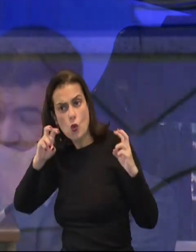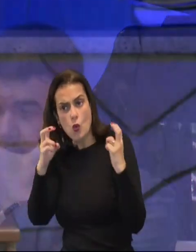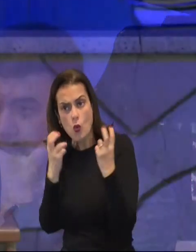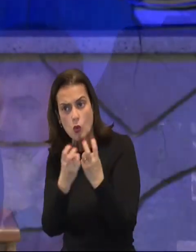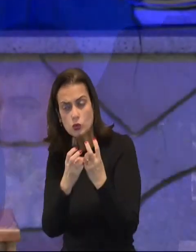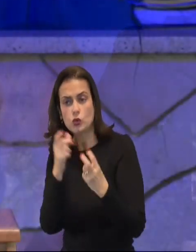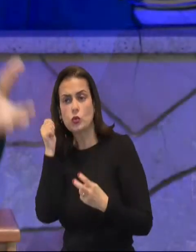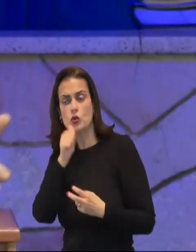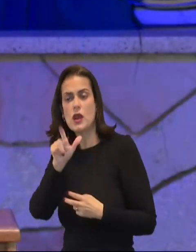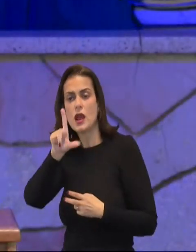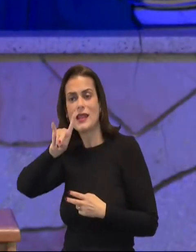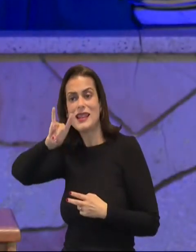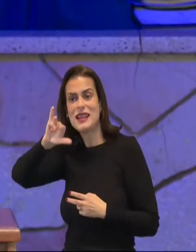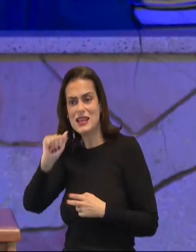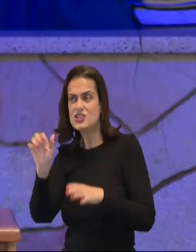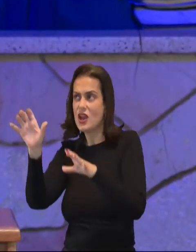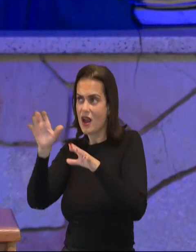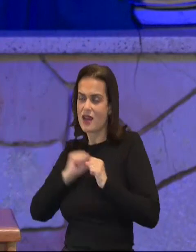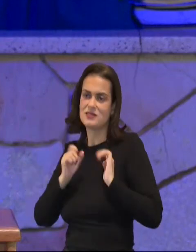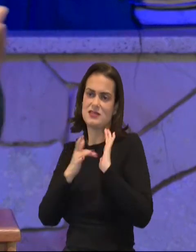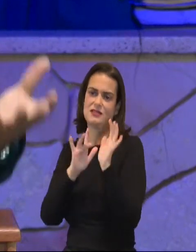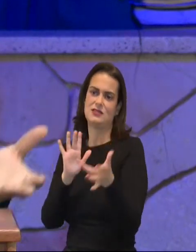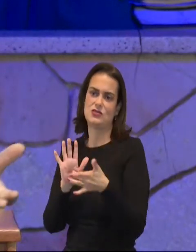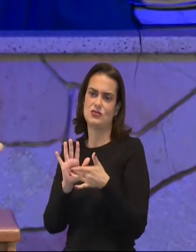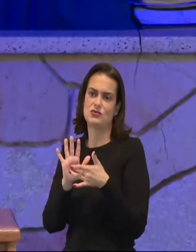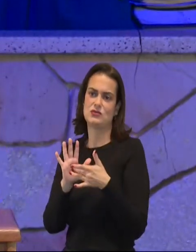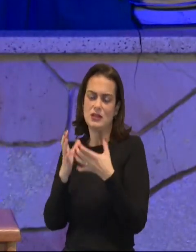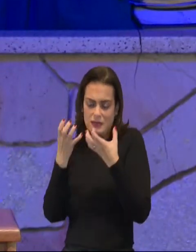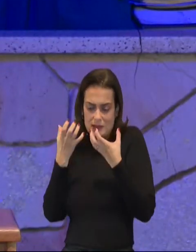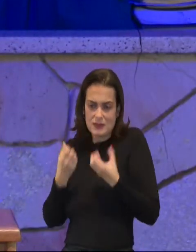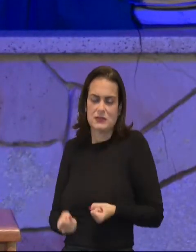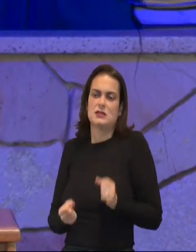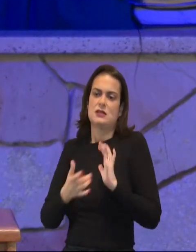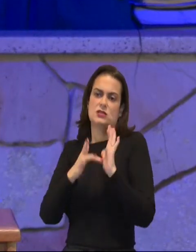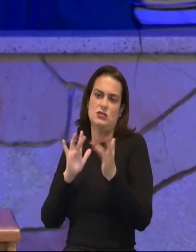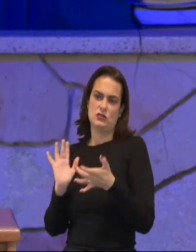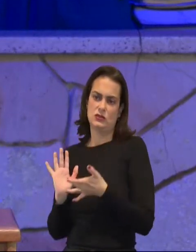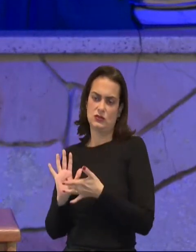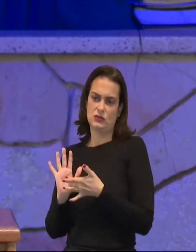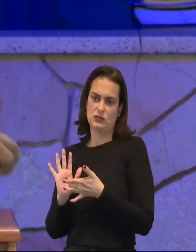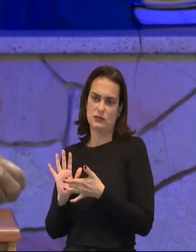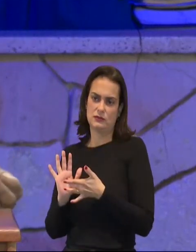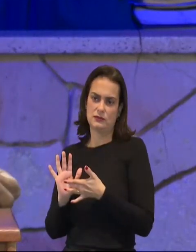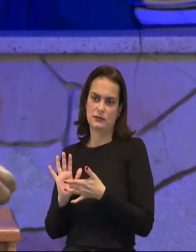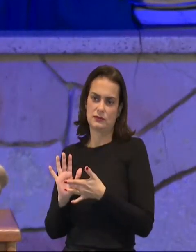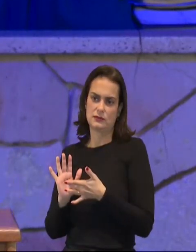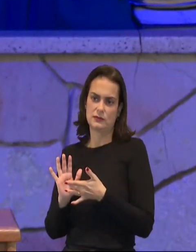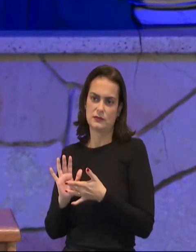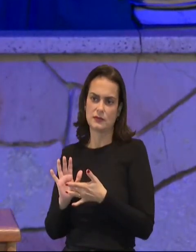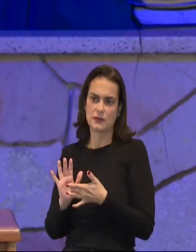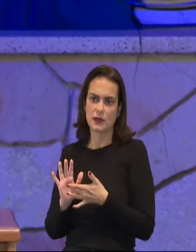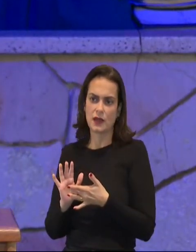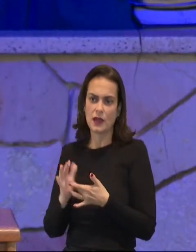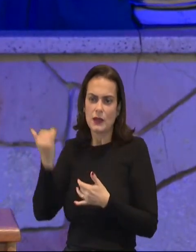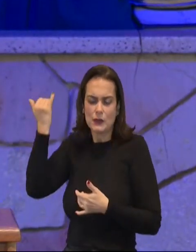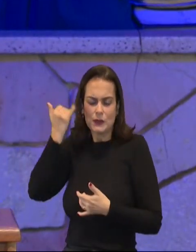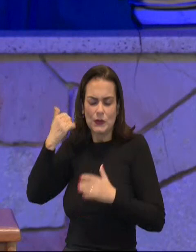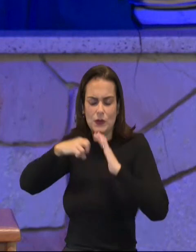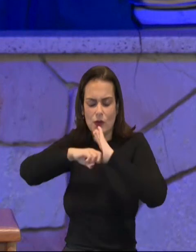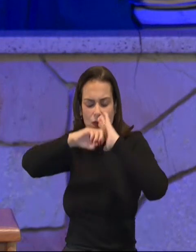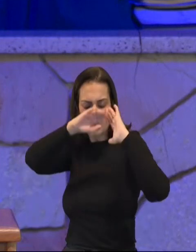Lídia aceita Jesus, que Lídia se converte a Jesus. Com um sussurro talvez, com